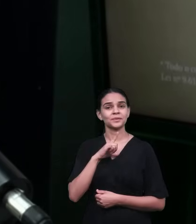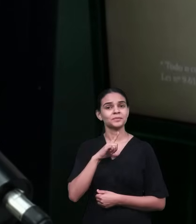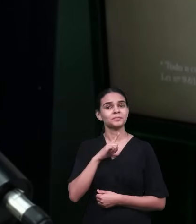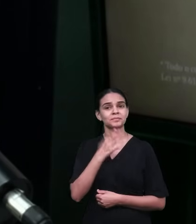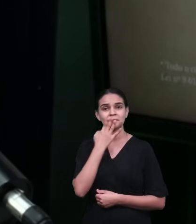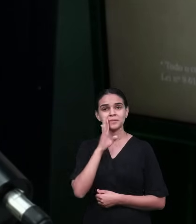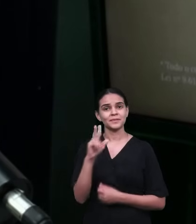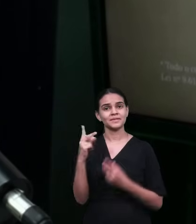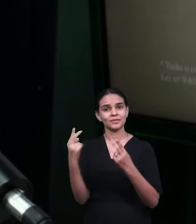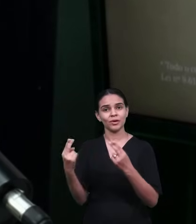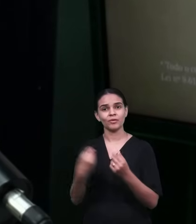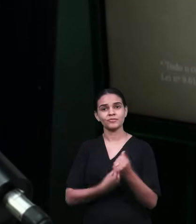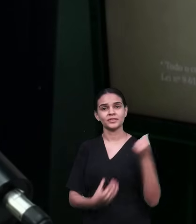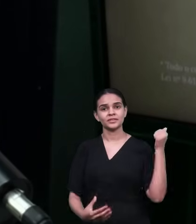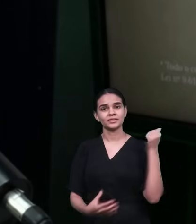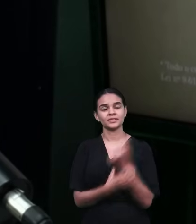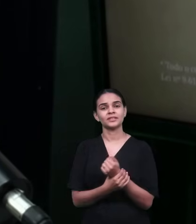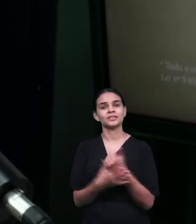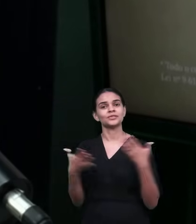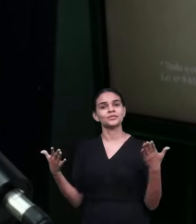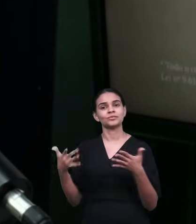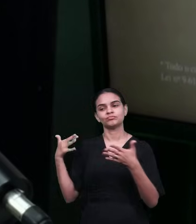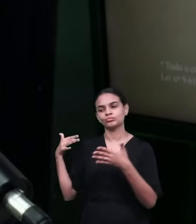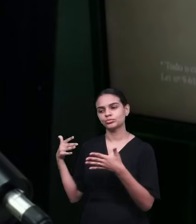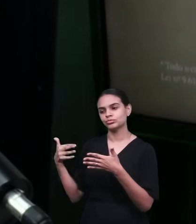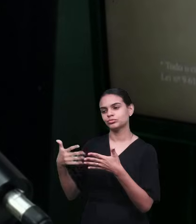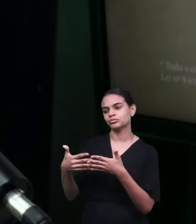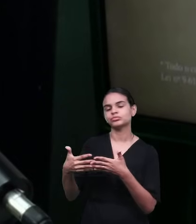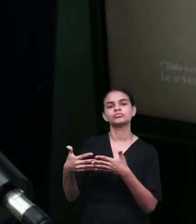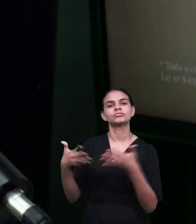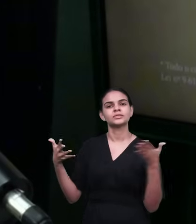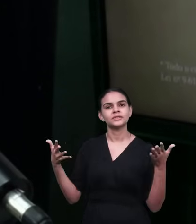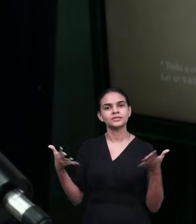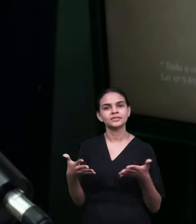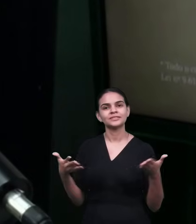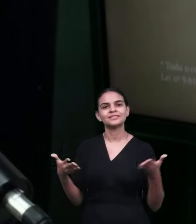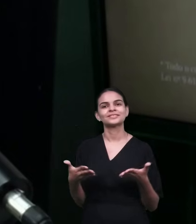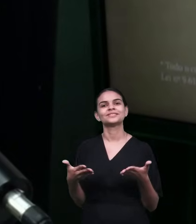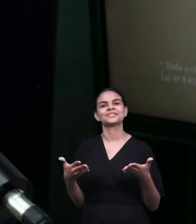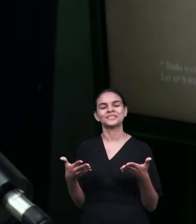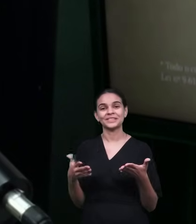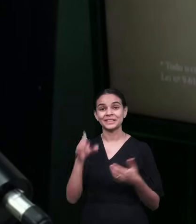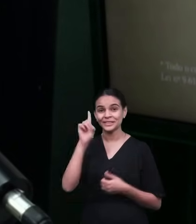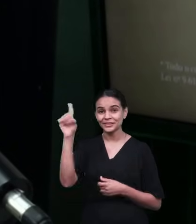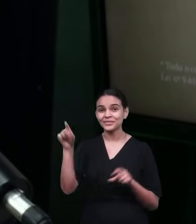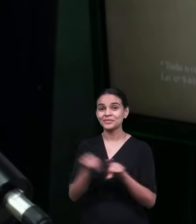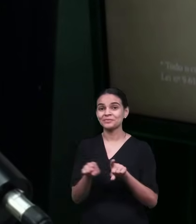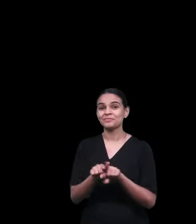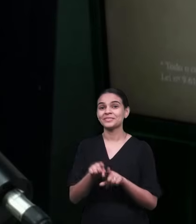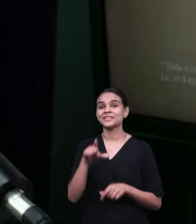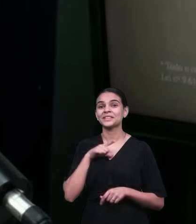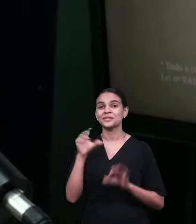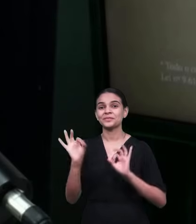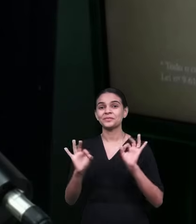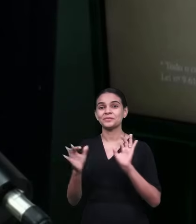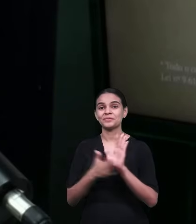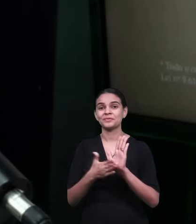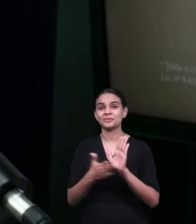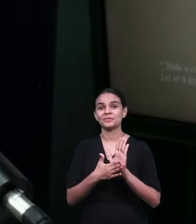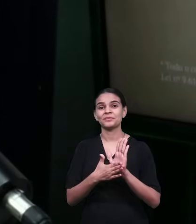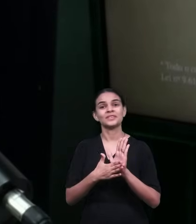Abraão que se estende até os dias de hoje, até você. Deus tem um descanso para a sua alma, Deus tem um projeto. E para alcançar